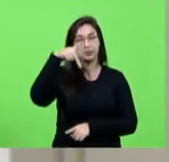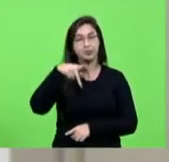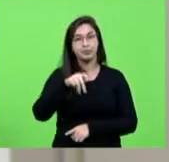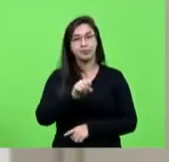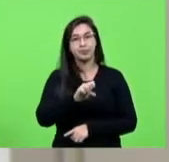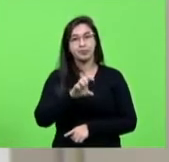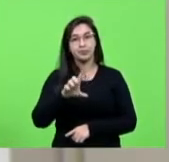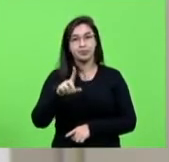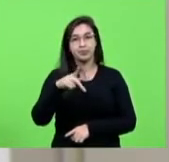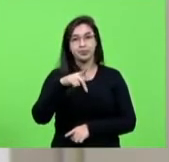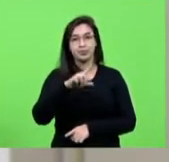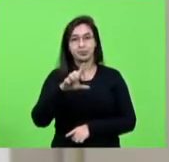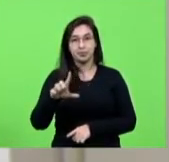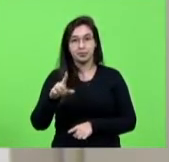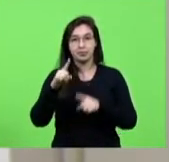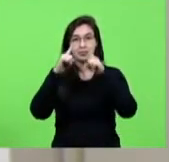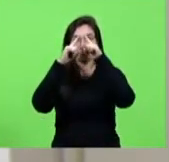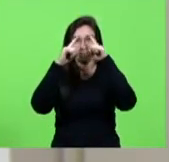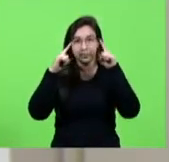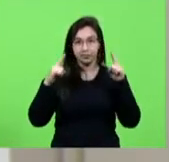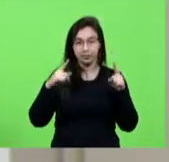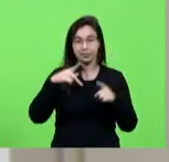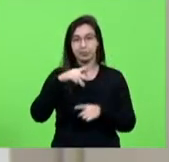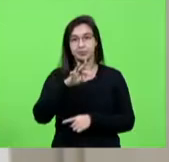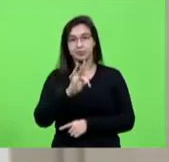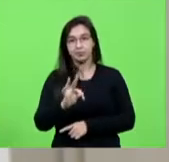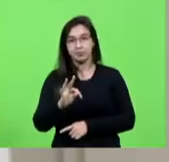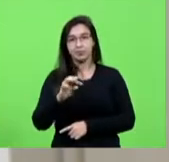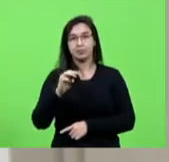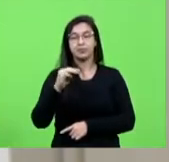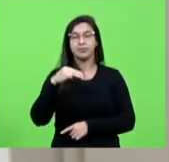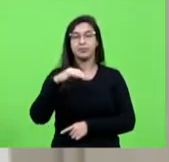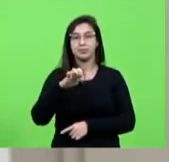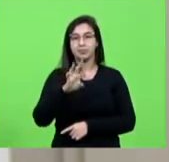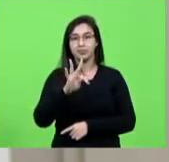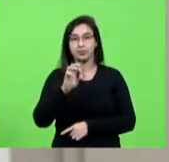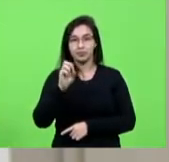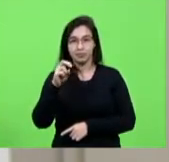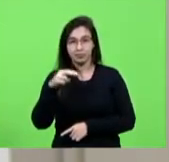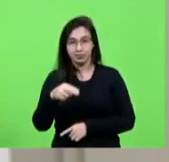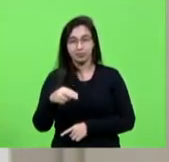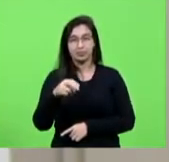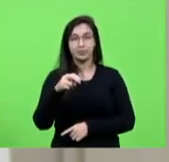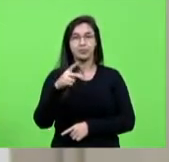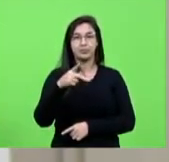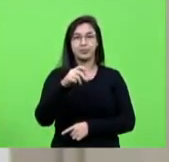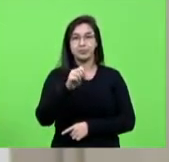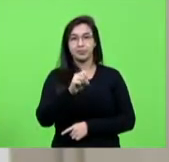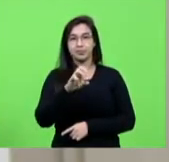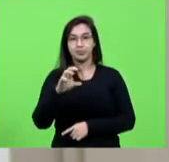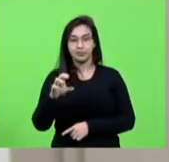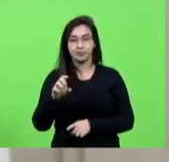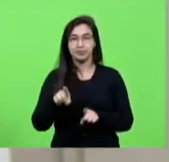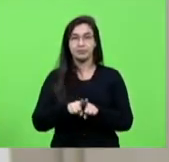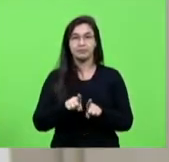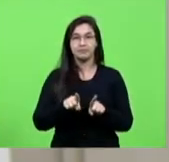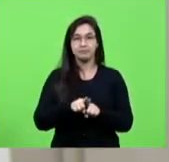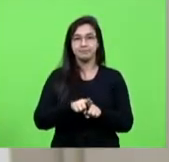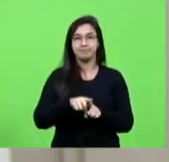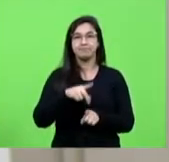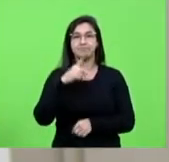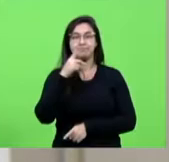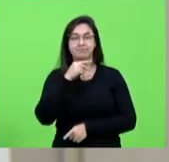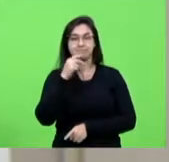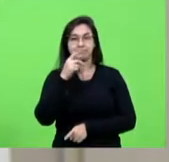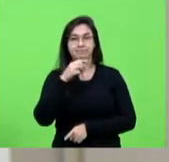PSL-PL, Neudi Sareta, PT, Milton Obos, Bloco PSD-PSC, Valdir Cobalcini, Bloco MDB